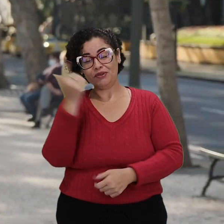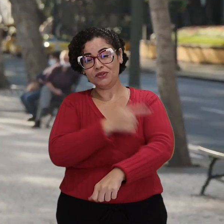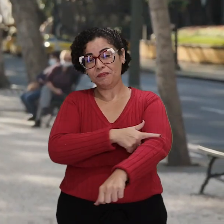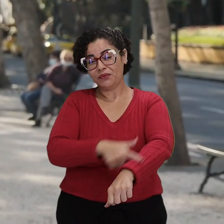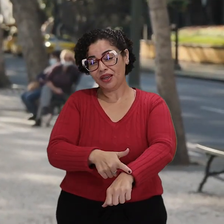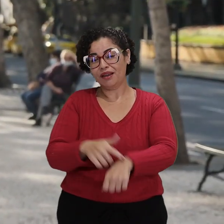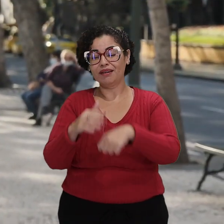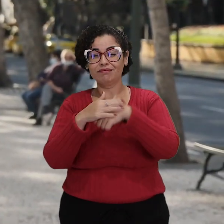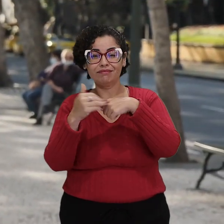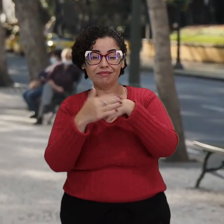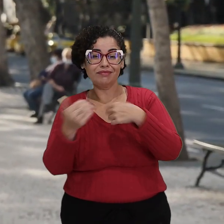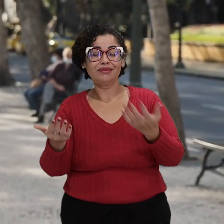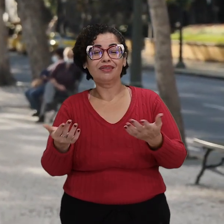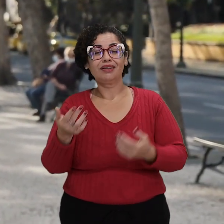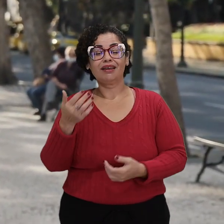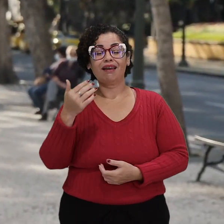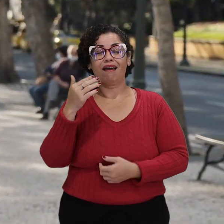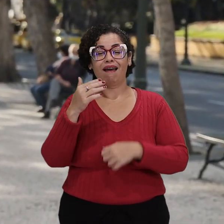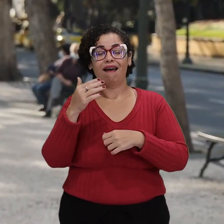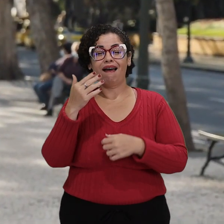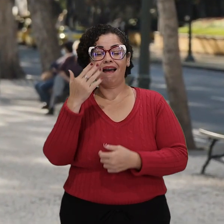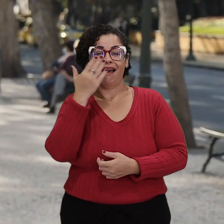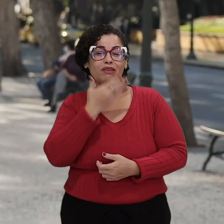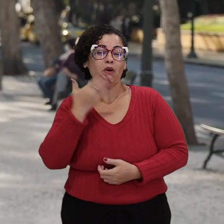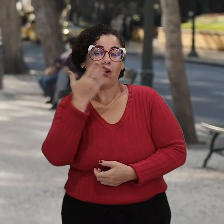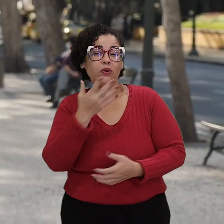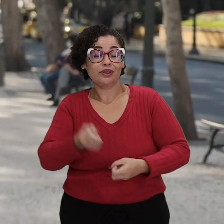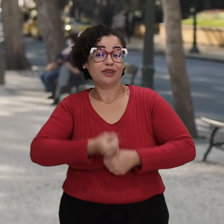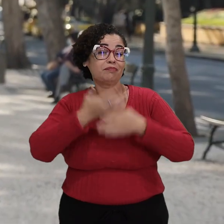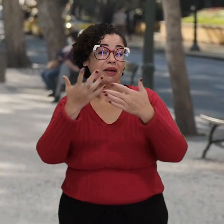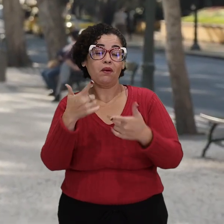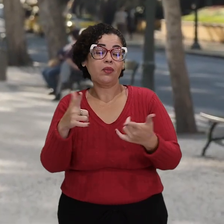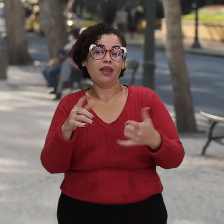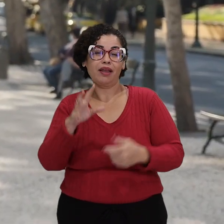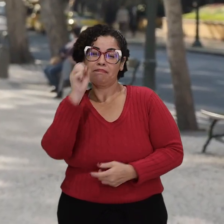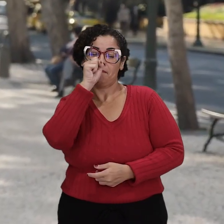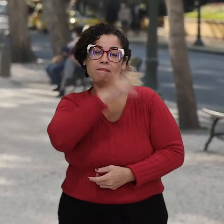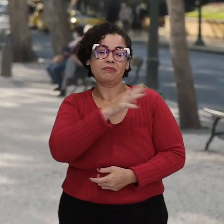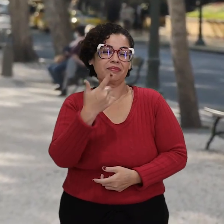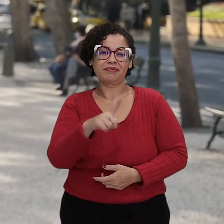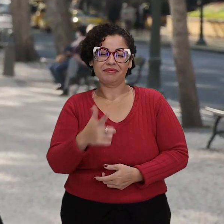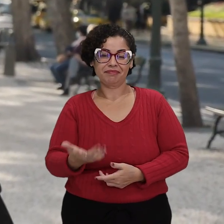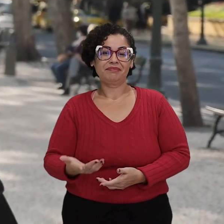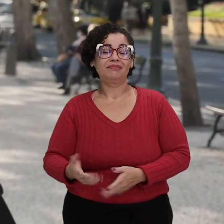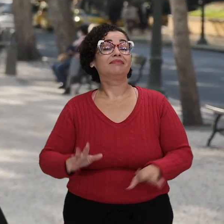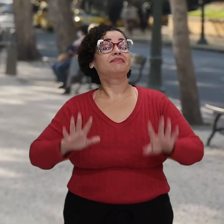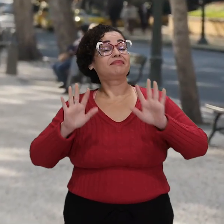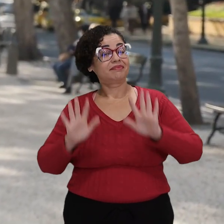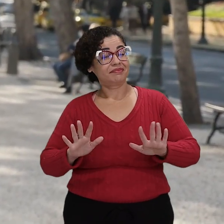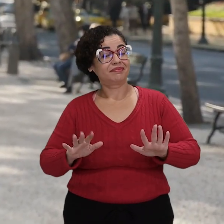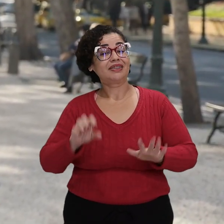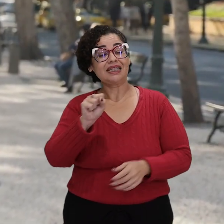alguém gentil, afetuosa, que não exprime, não expressa agressividade. Nesse